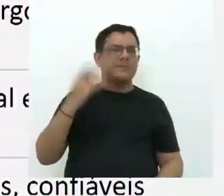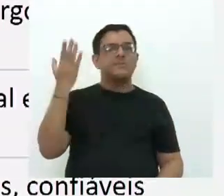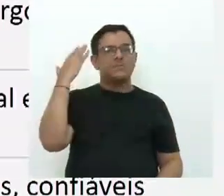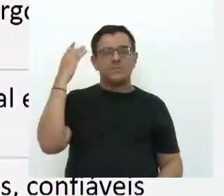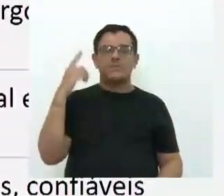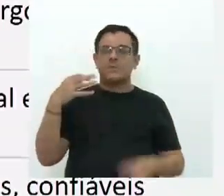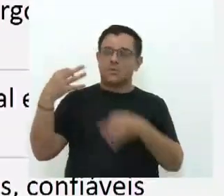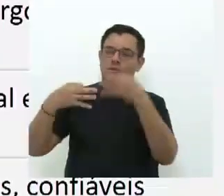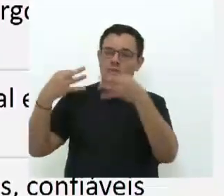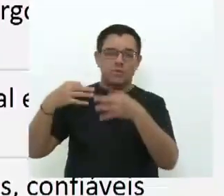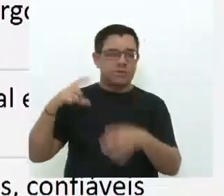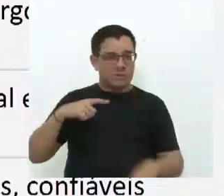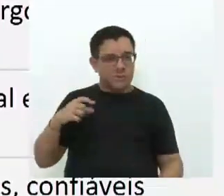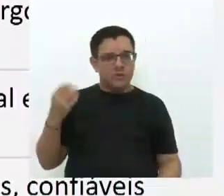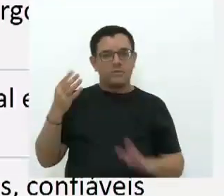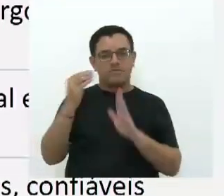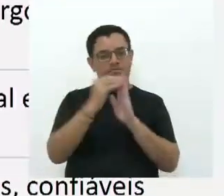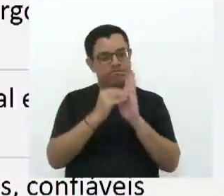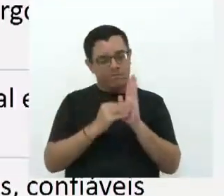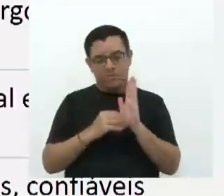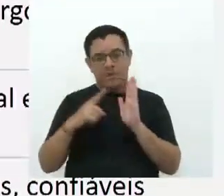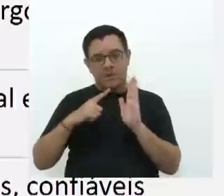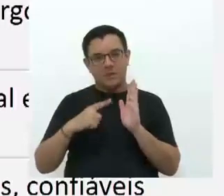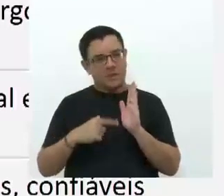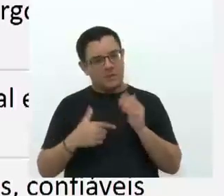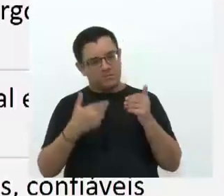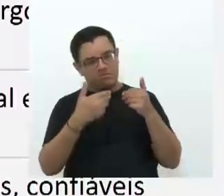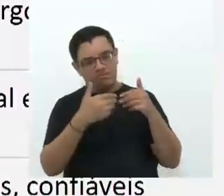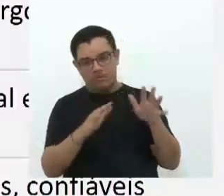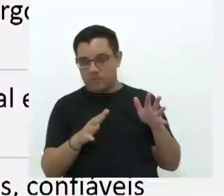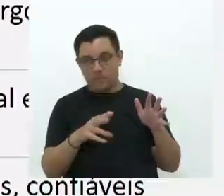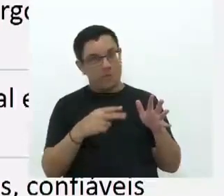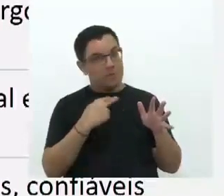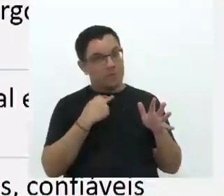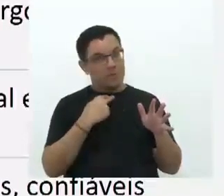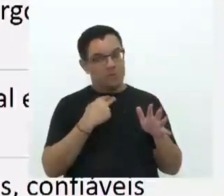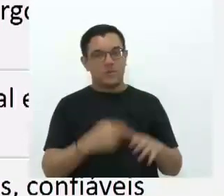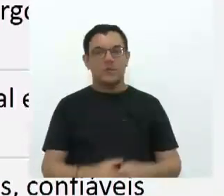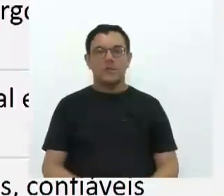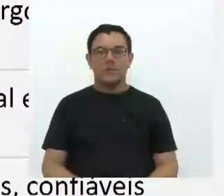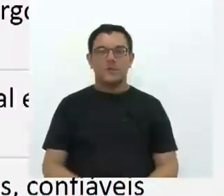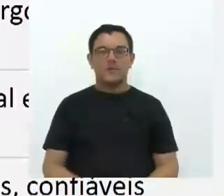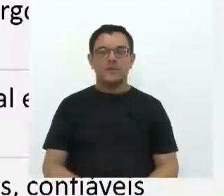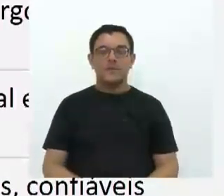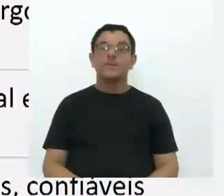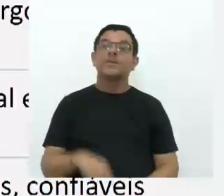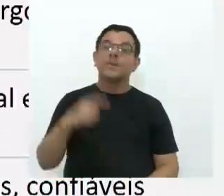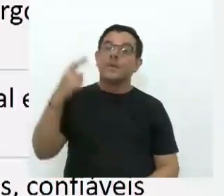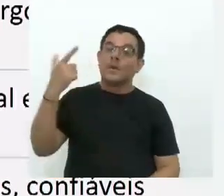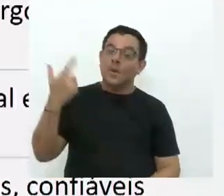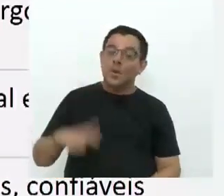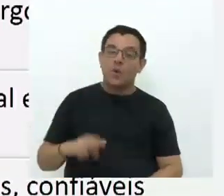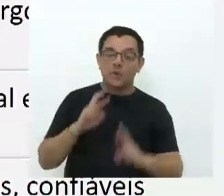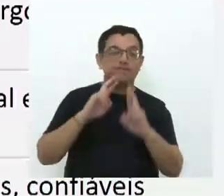jurídicos modernos a gente não pode abrir mão dele por outro lado resultado eleitoral como tradução de